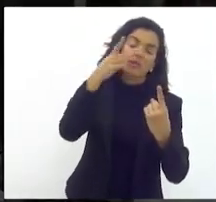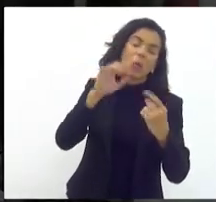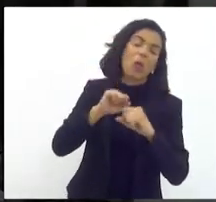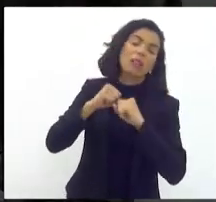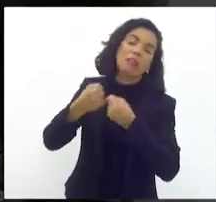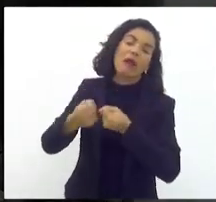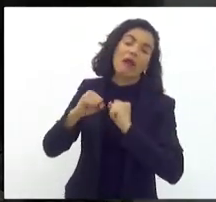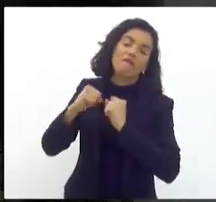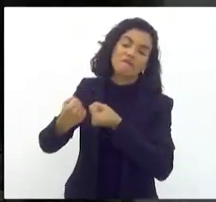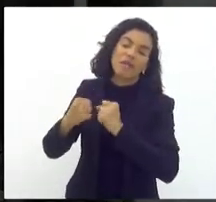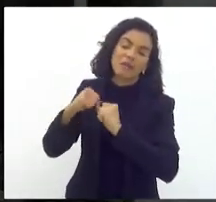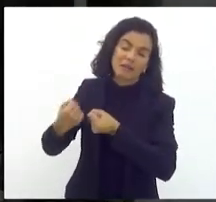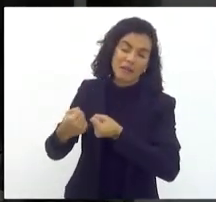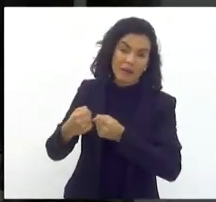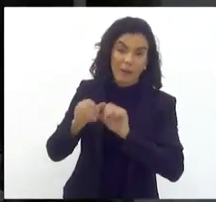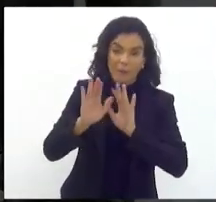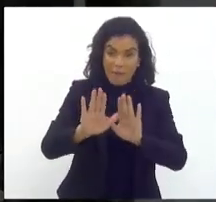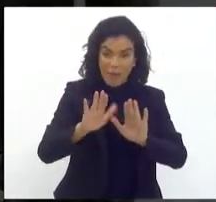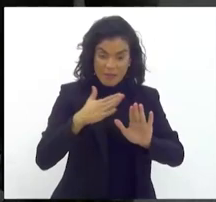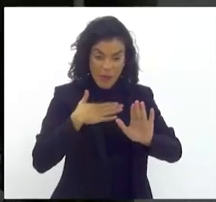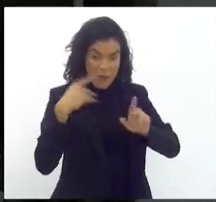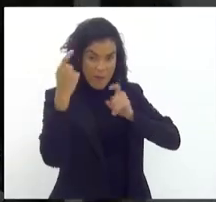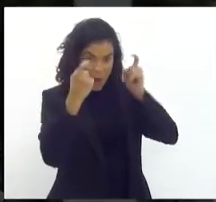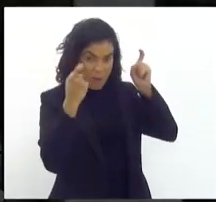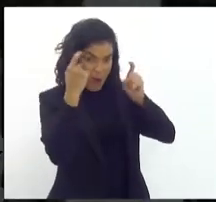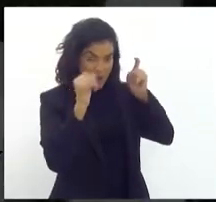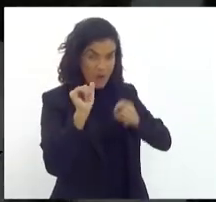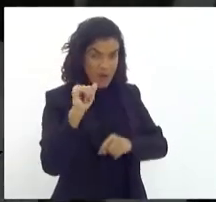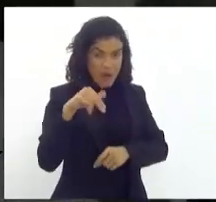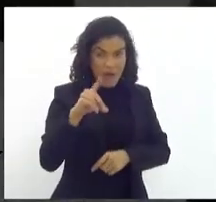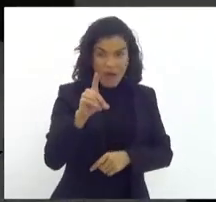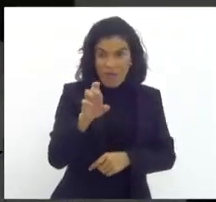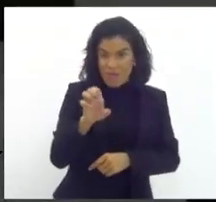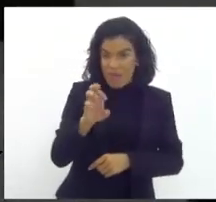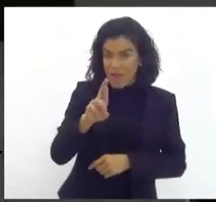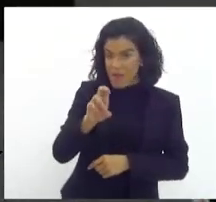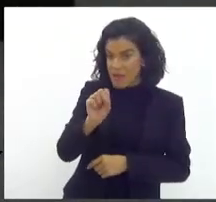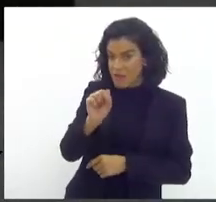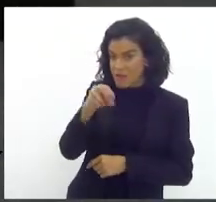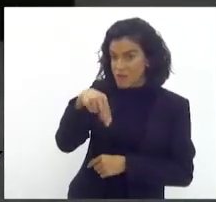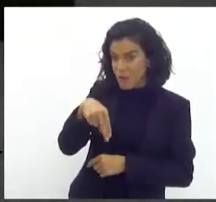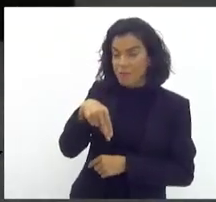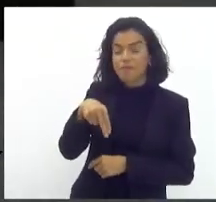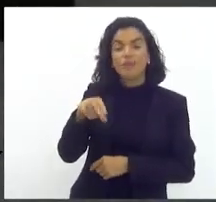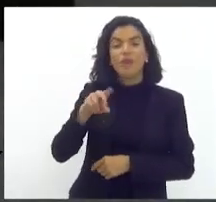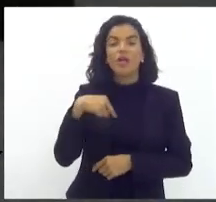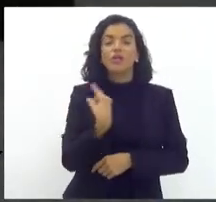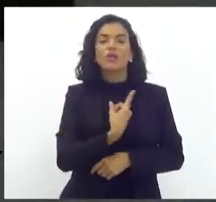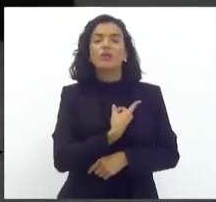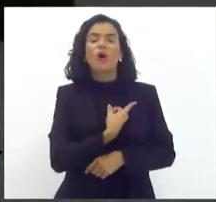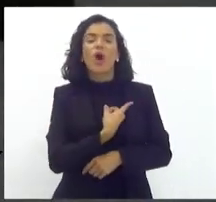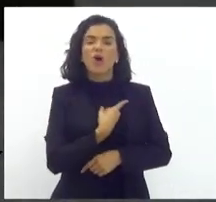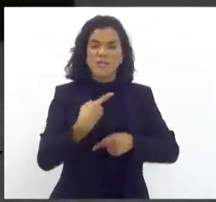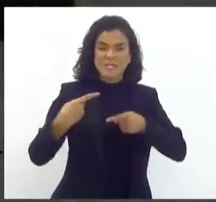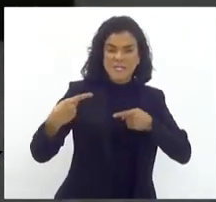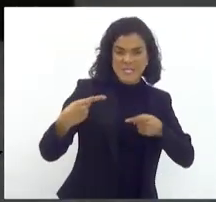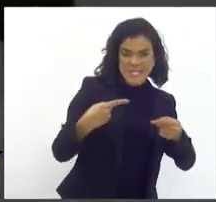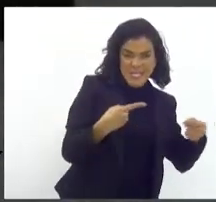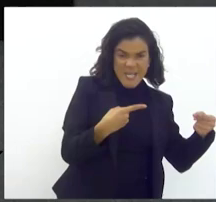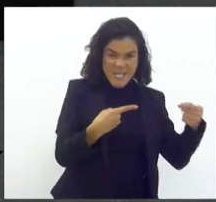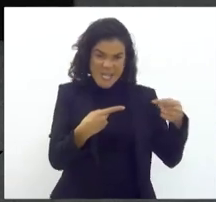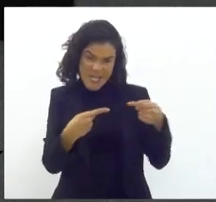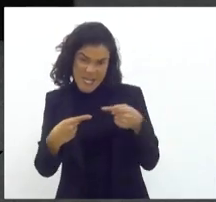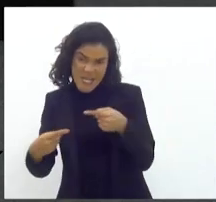defendê-lo mas a minha preocupação é uma Anderson é o seguinte Se nós formos acirrar os